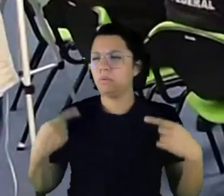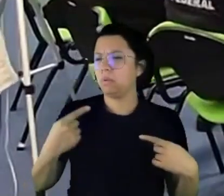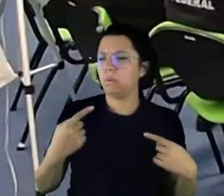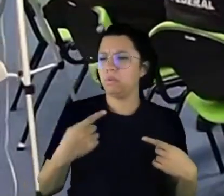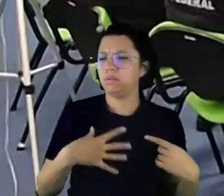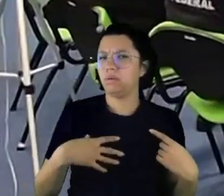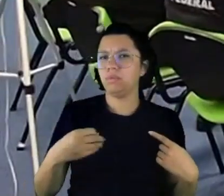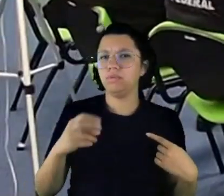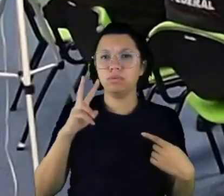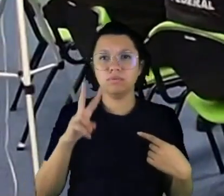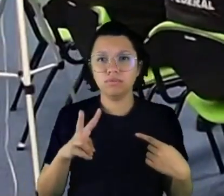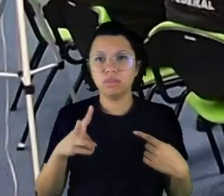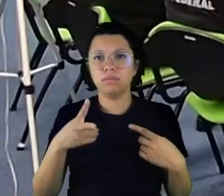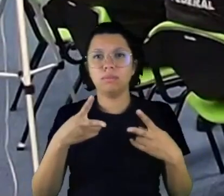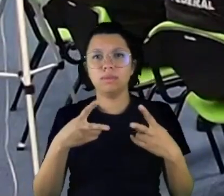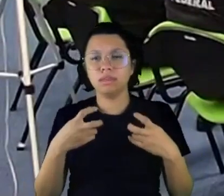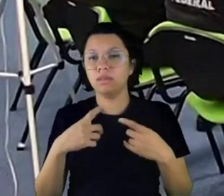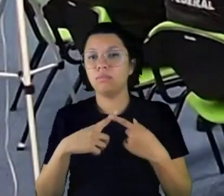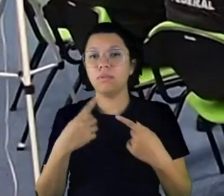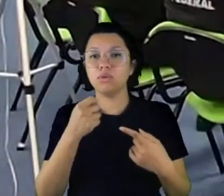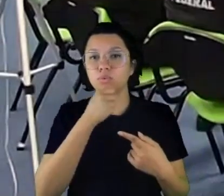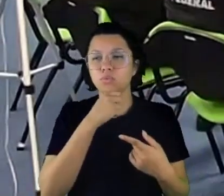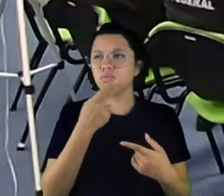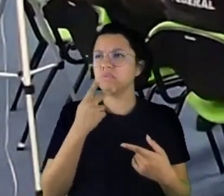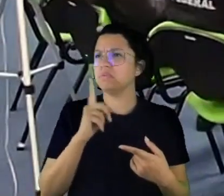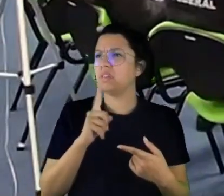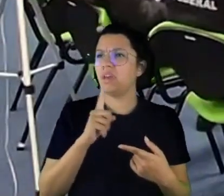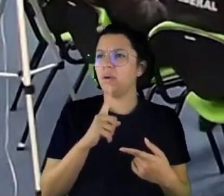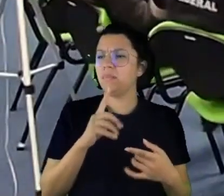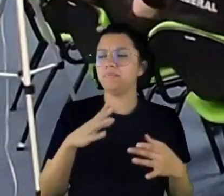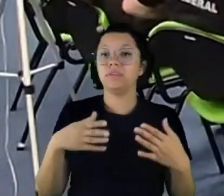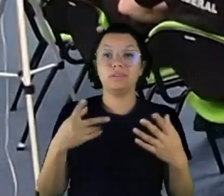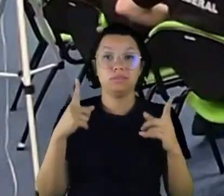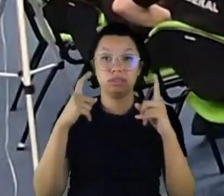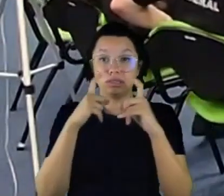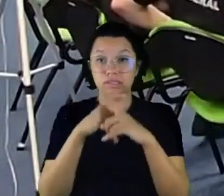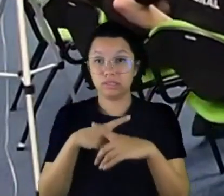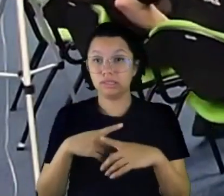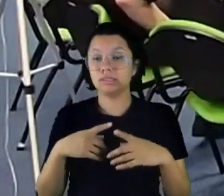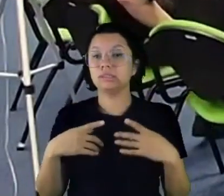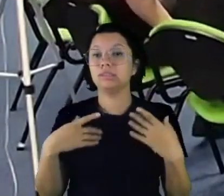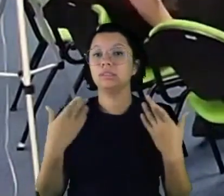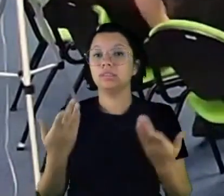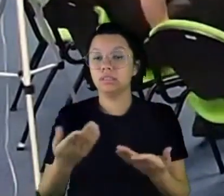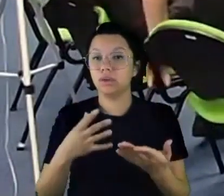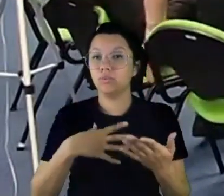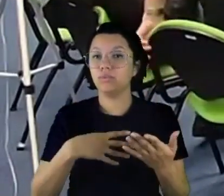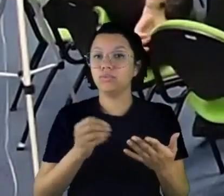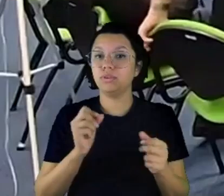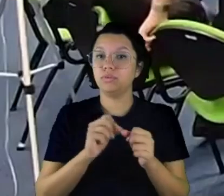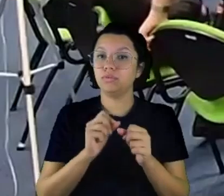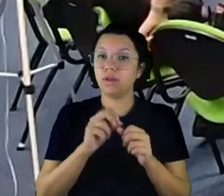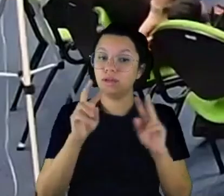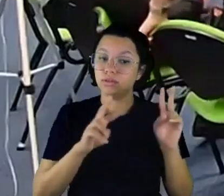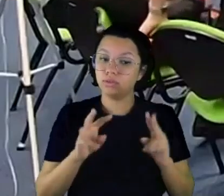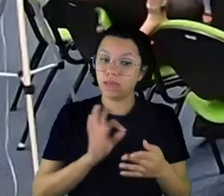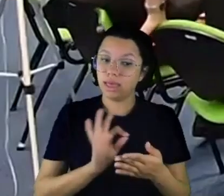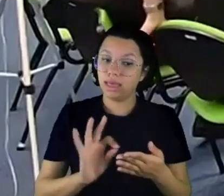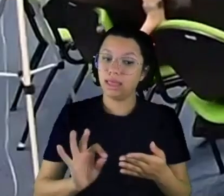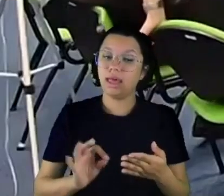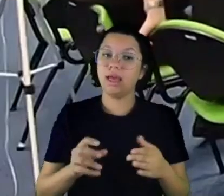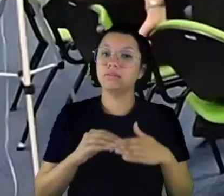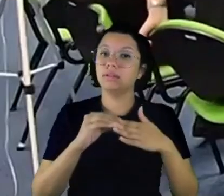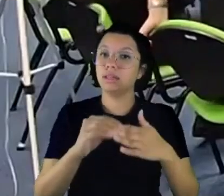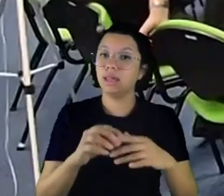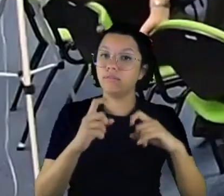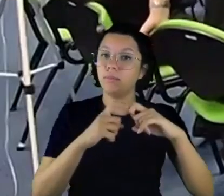vê, só que o idoso nega. Então, o negócio fica ruim. Então, o filho faz um relato, leva para o médico, e aí o médico